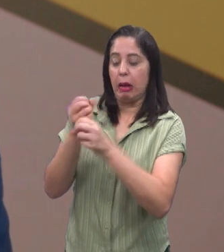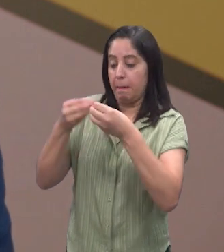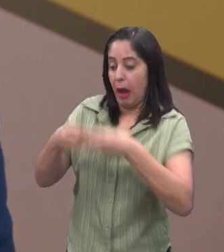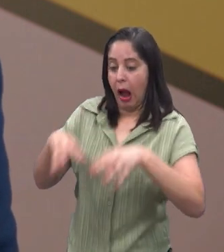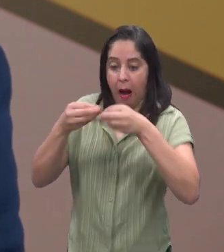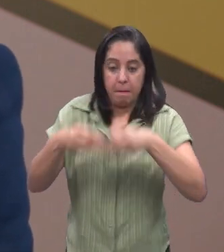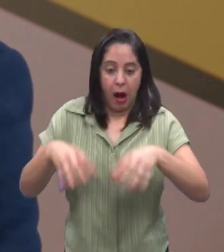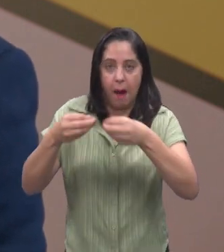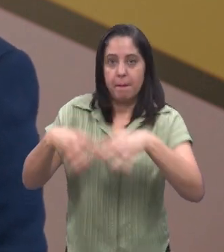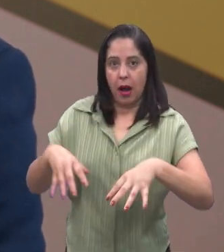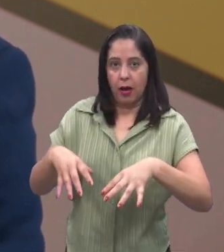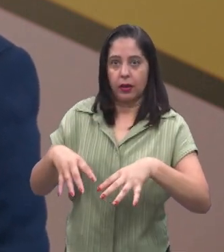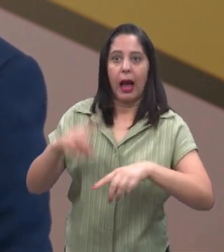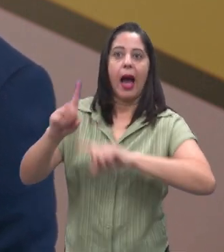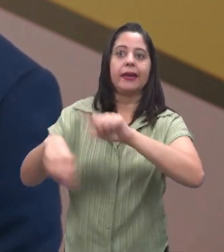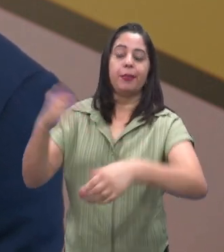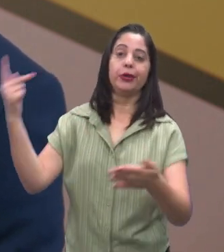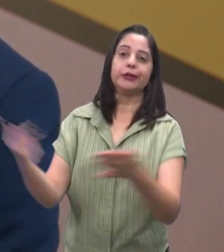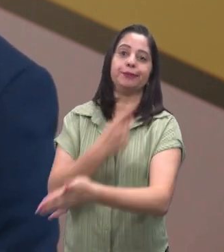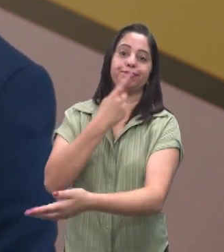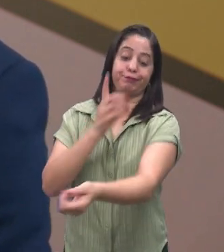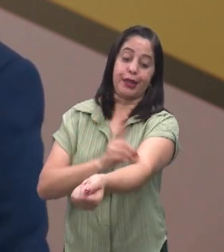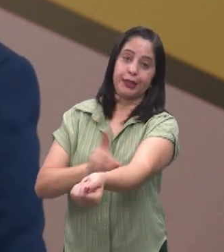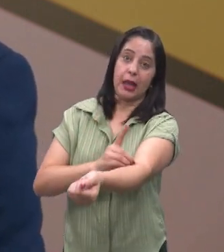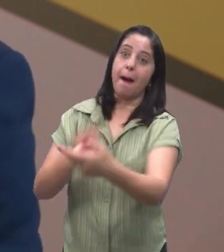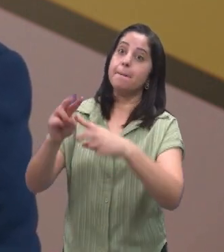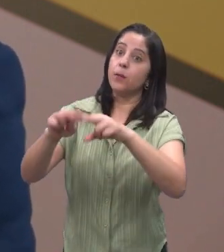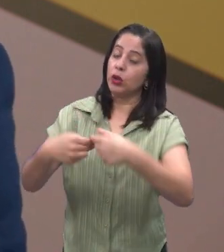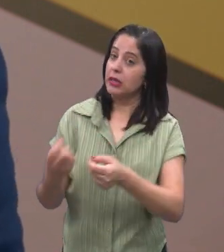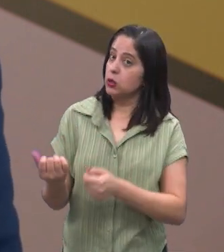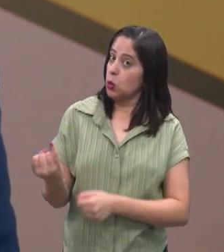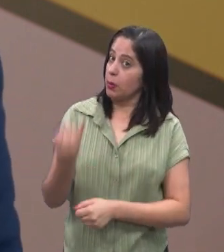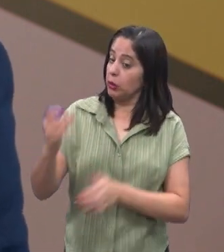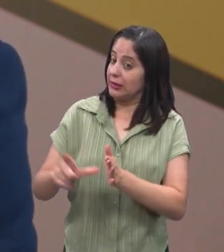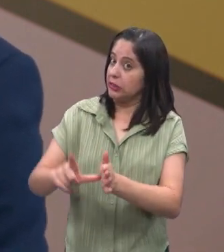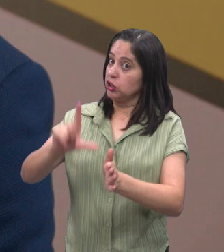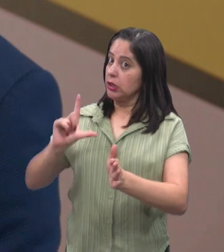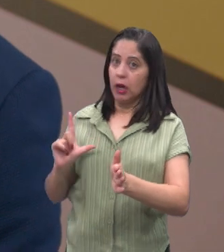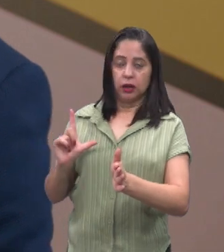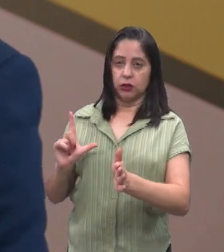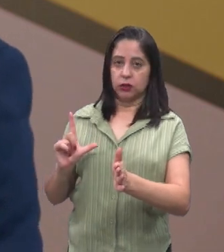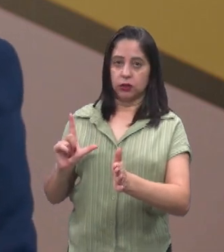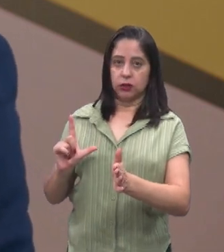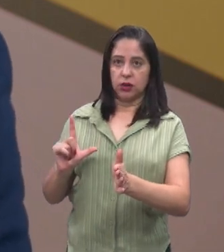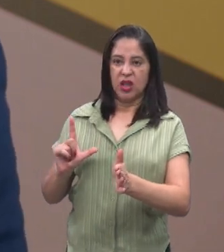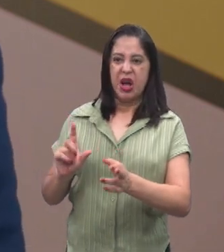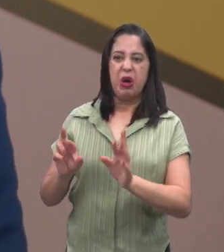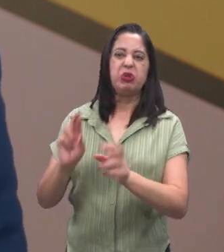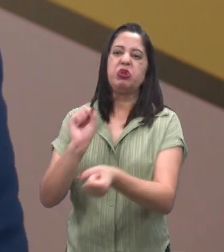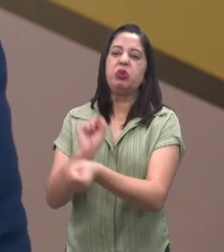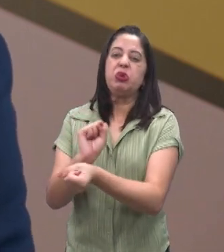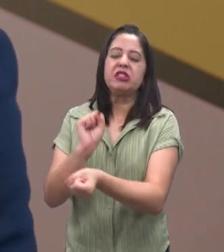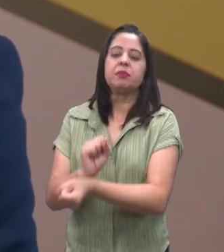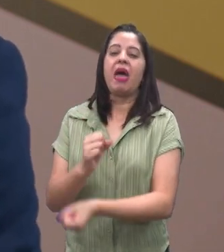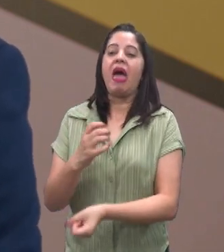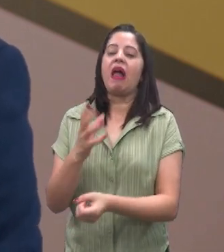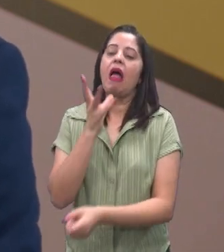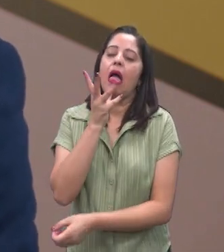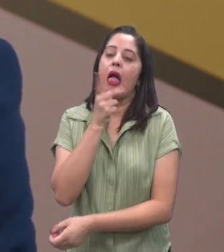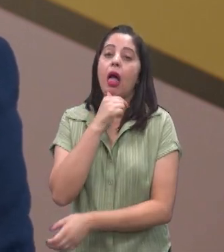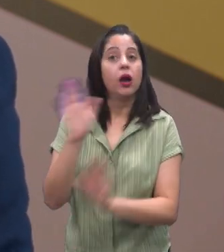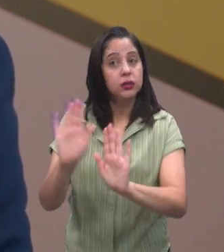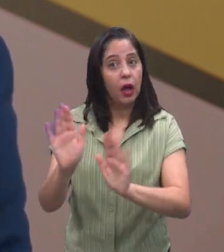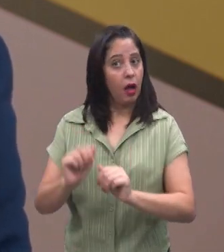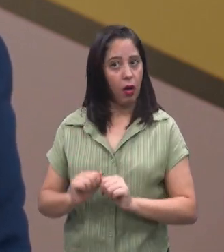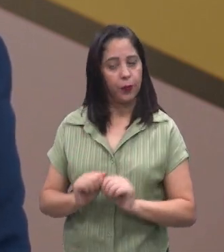uma década, talvez. Então, daí a importância de você rastrear isso antes, não espera a glicemia subir, rastreia antes. A hipertensão é outro também fator